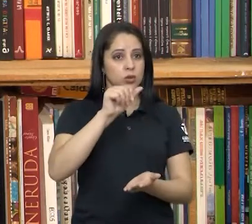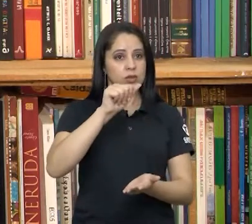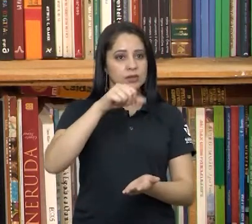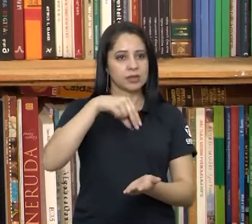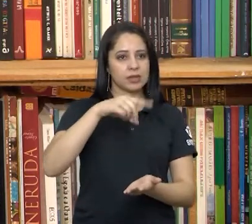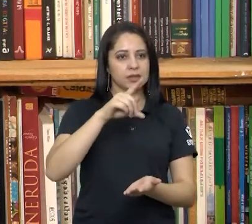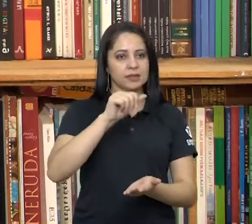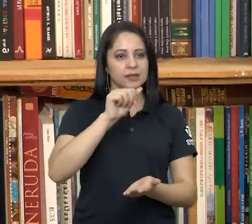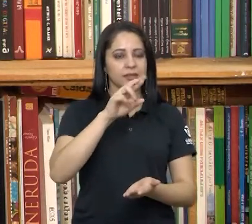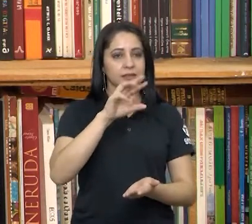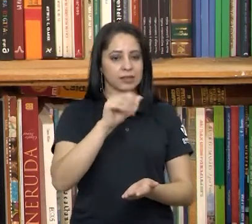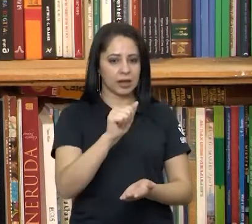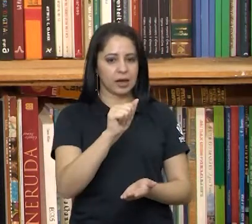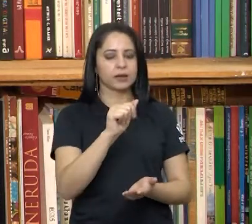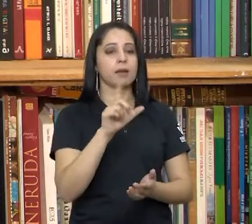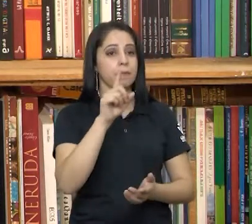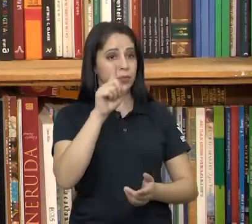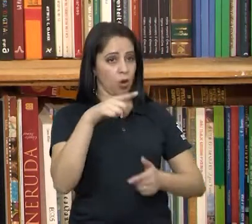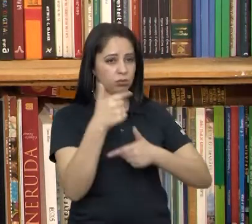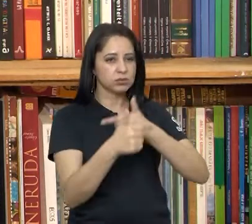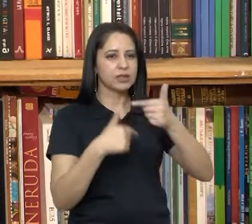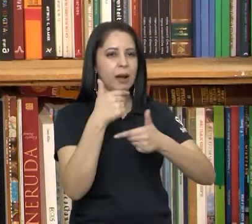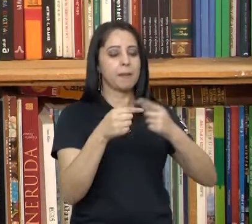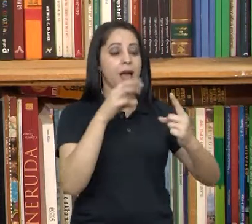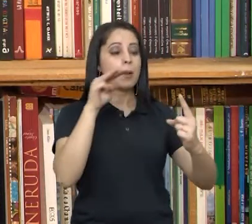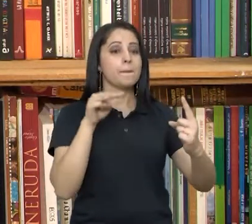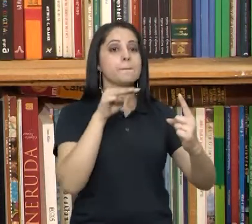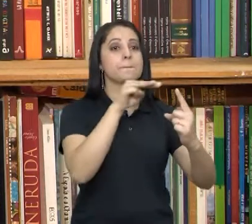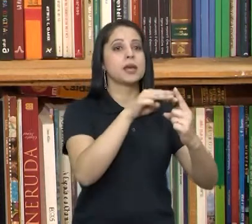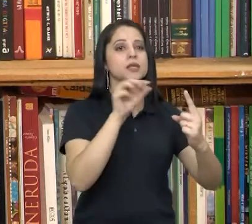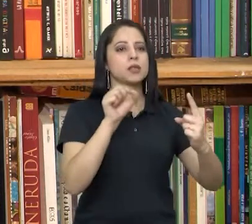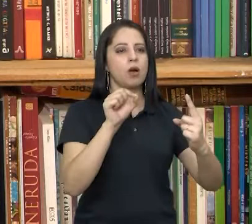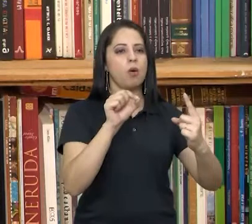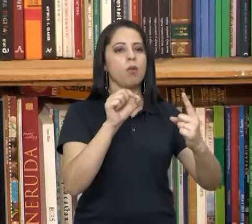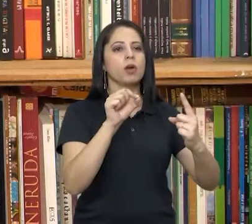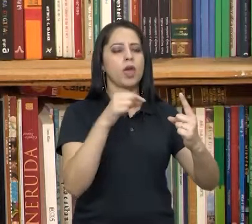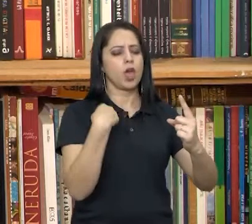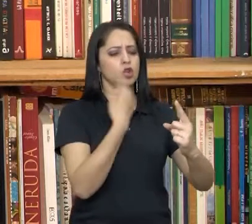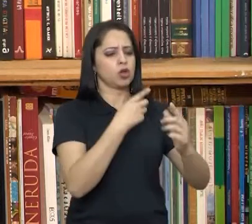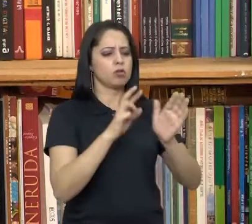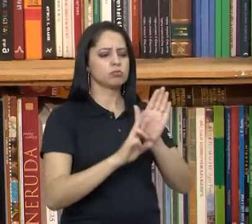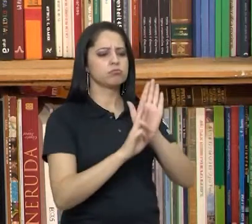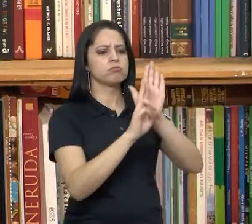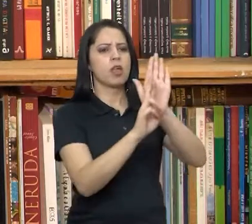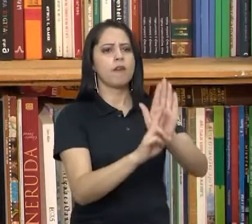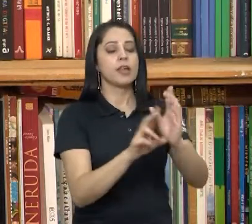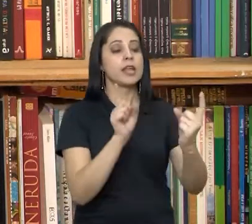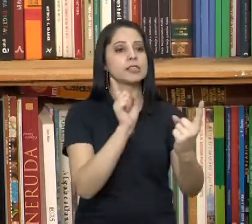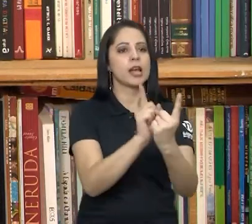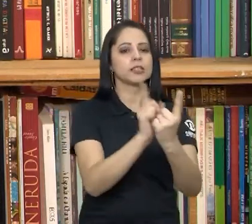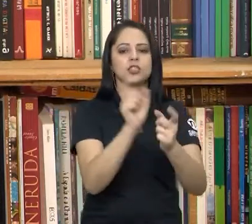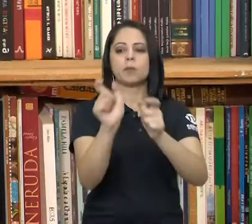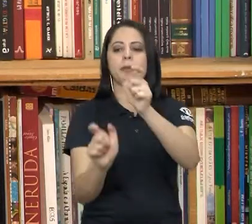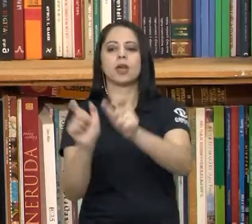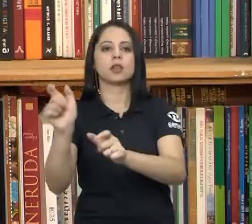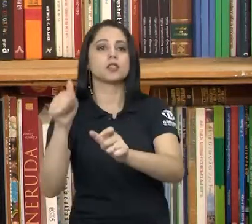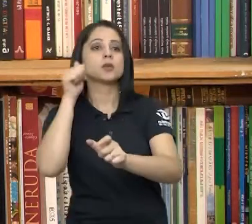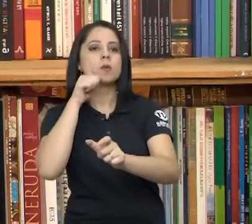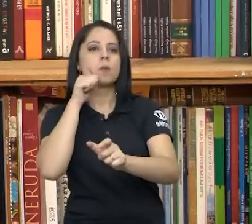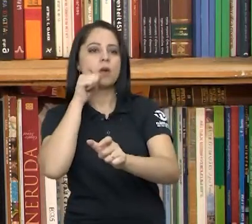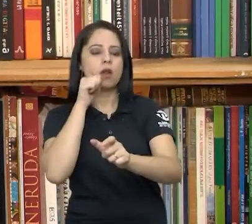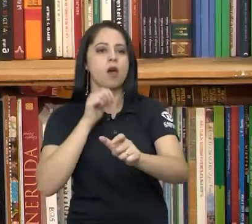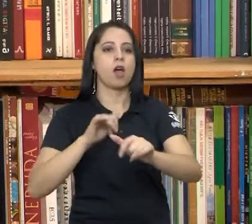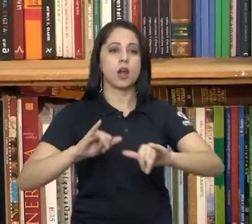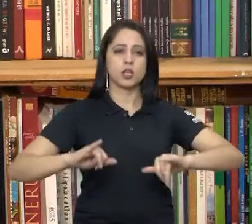é um trabalho que a nossa missão sempre foi ser referência aos atendimentos às